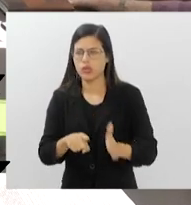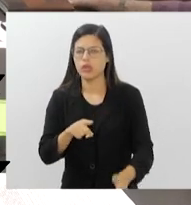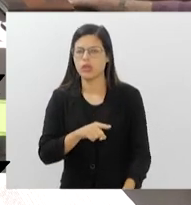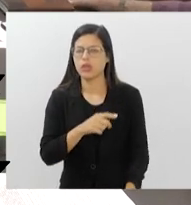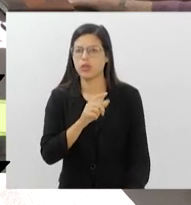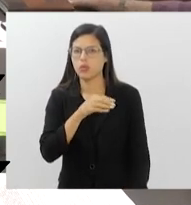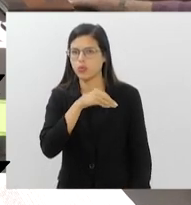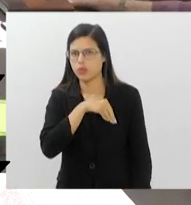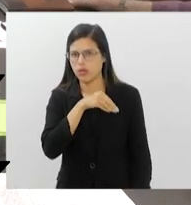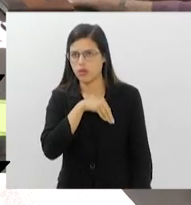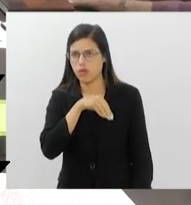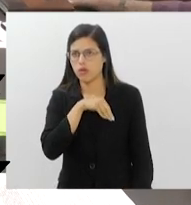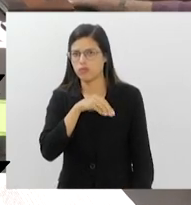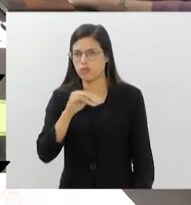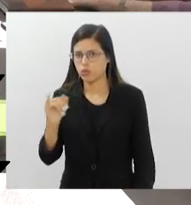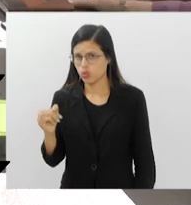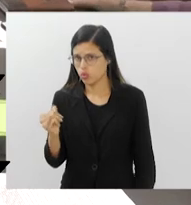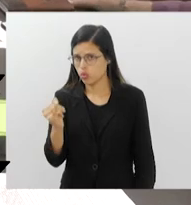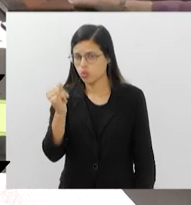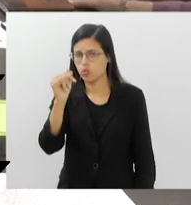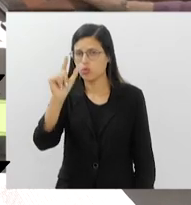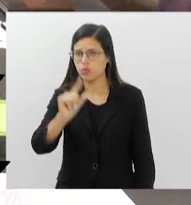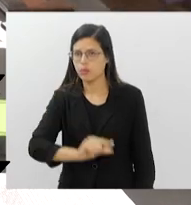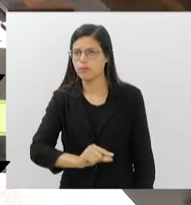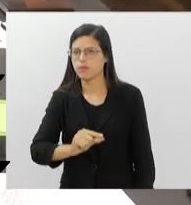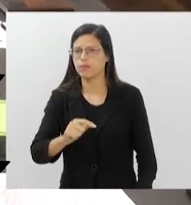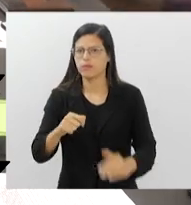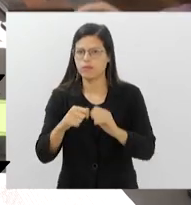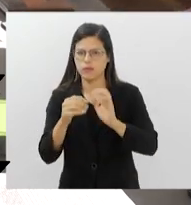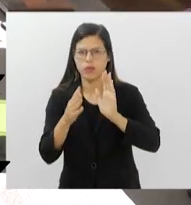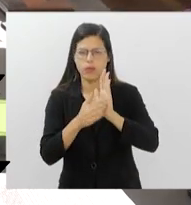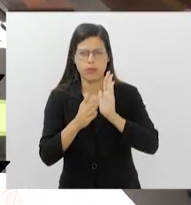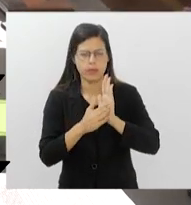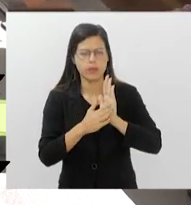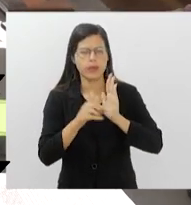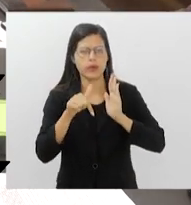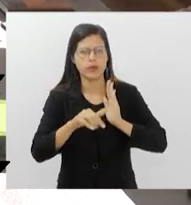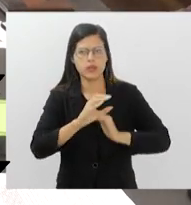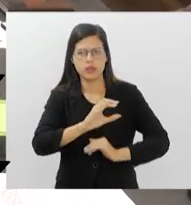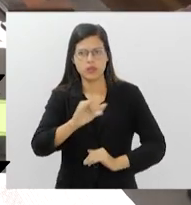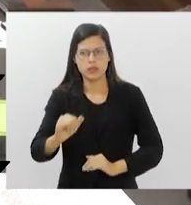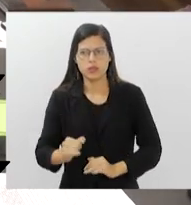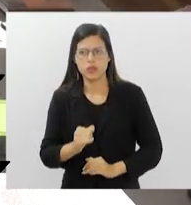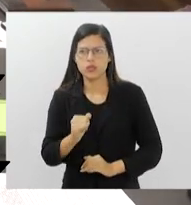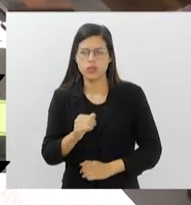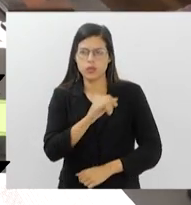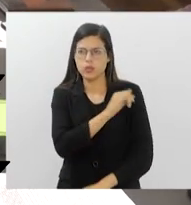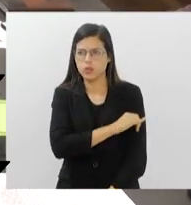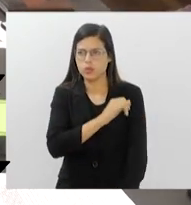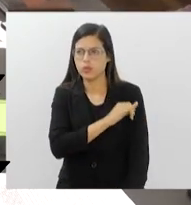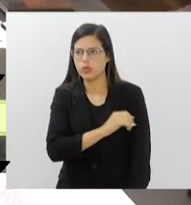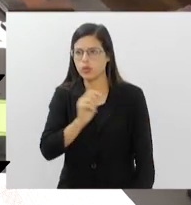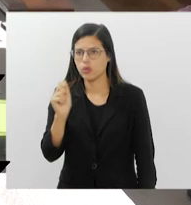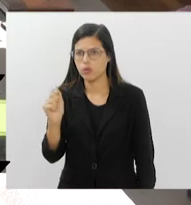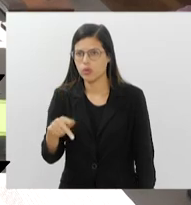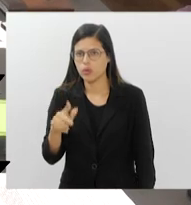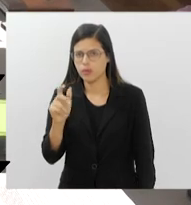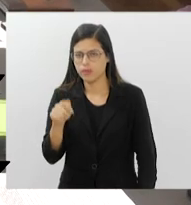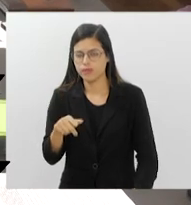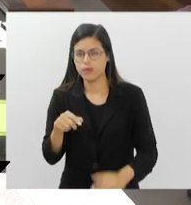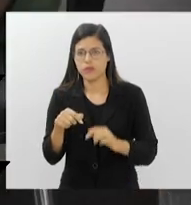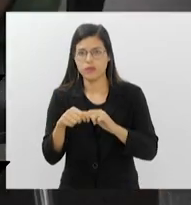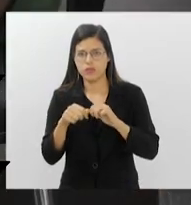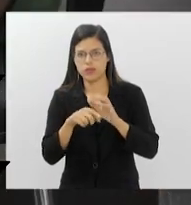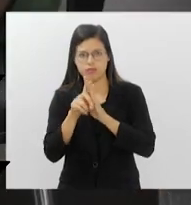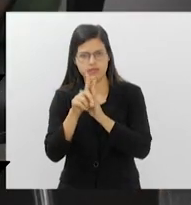baixo até fiz uma proposta aqui a ccj aprovou para que o previdência fizesse esses estudos